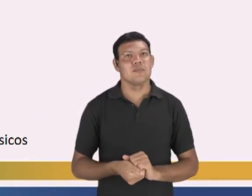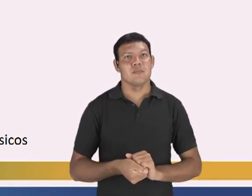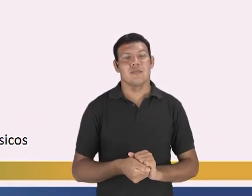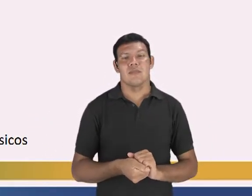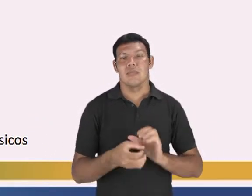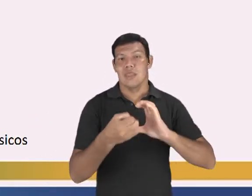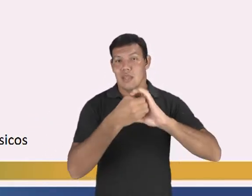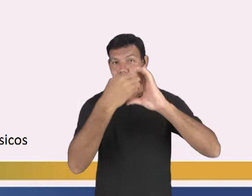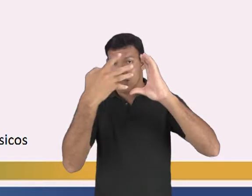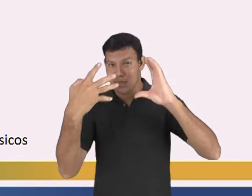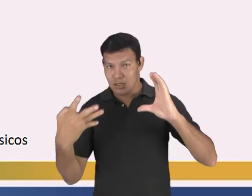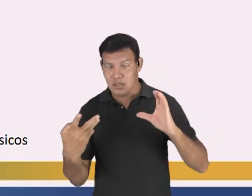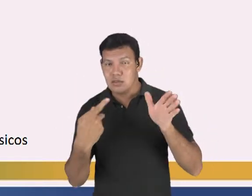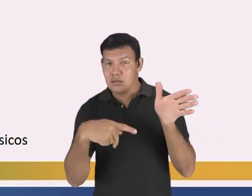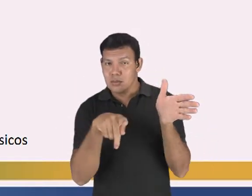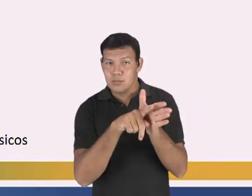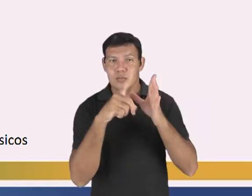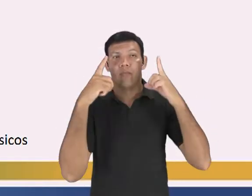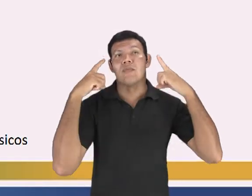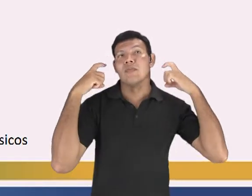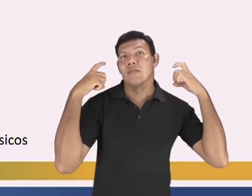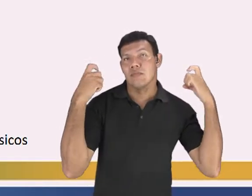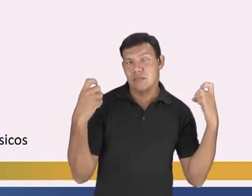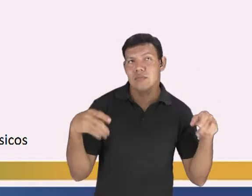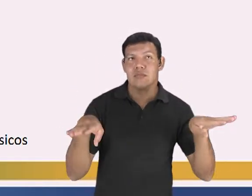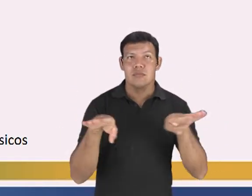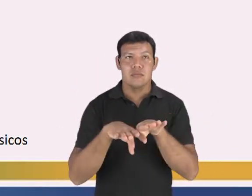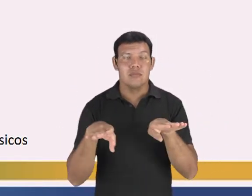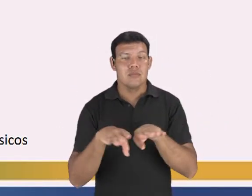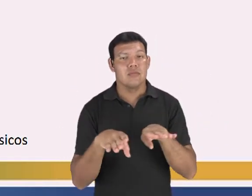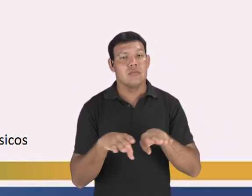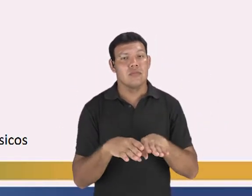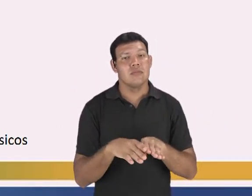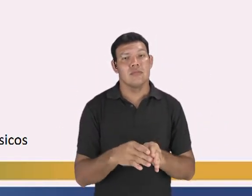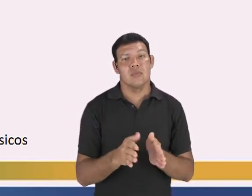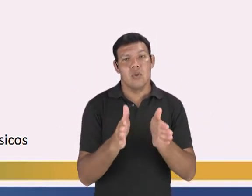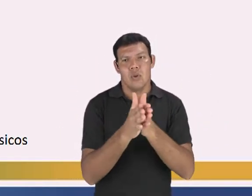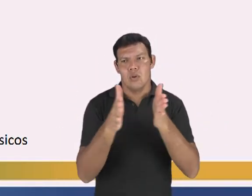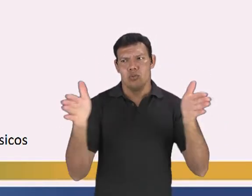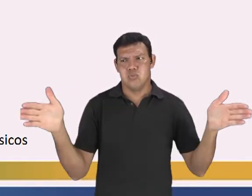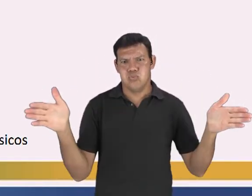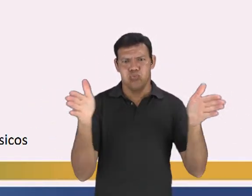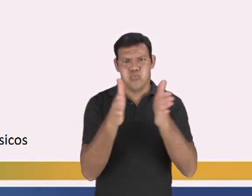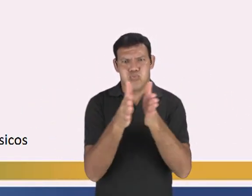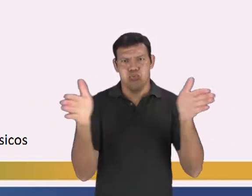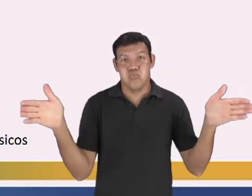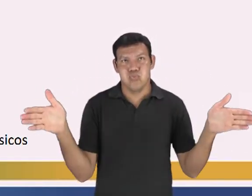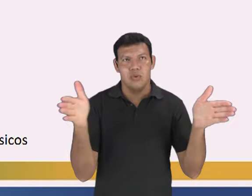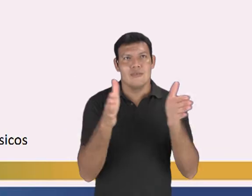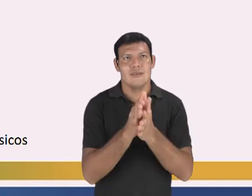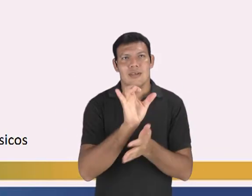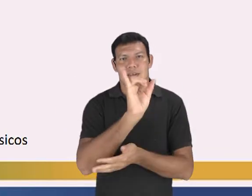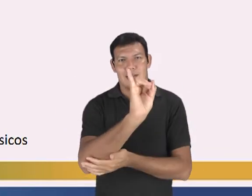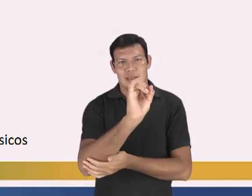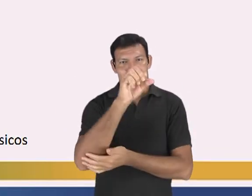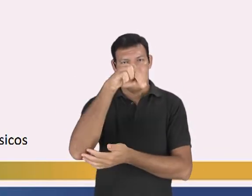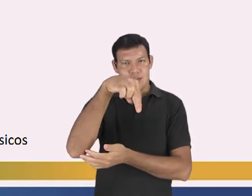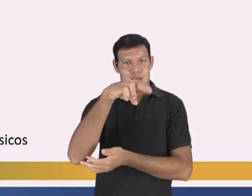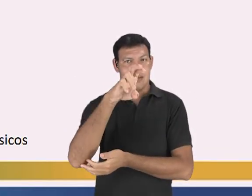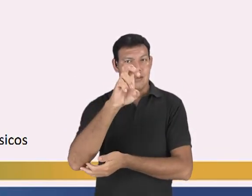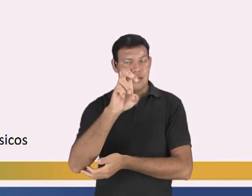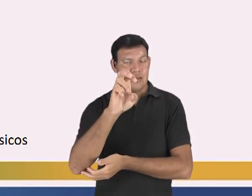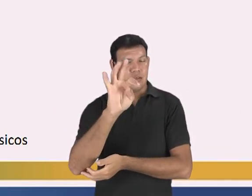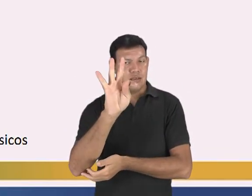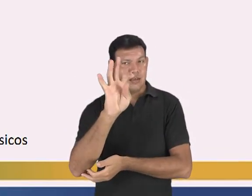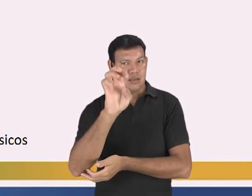que também é uma produção de onda sonora, como todos os sons, é a intensidade. E vamos lembrar que a intensidade, gente, é